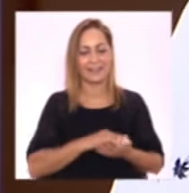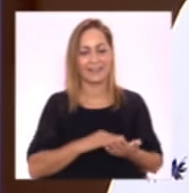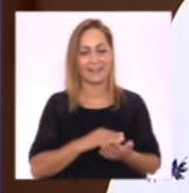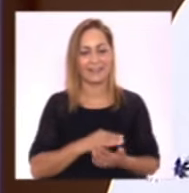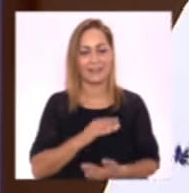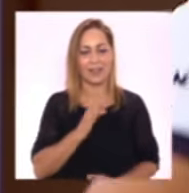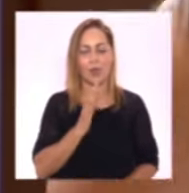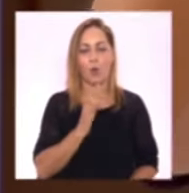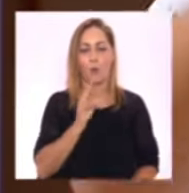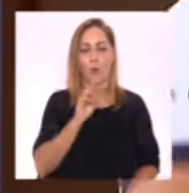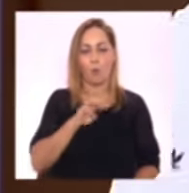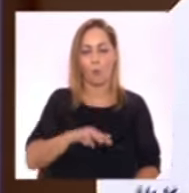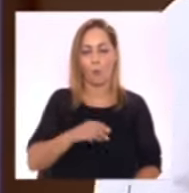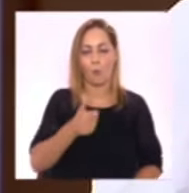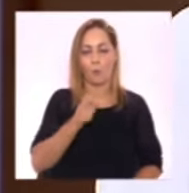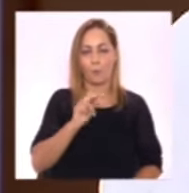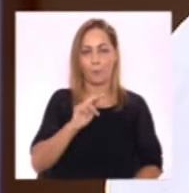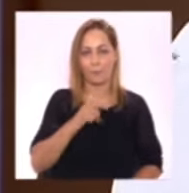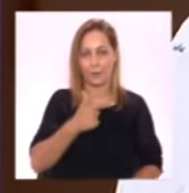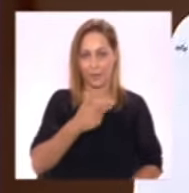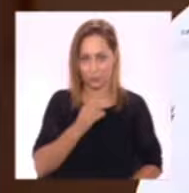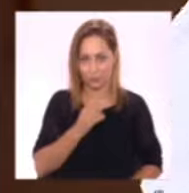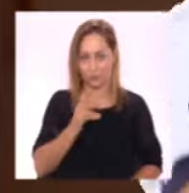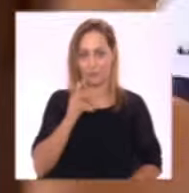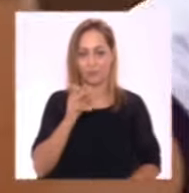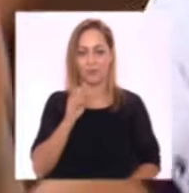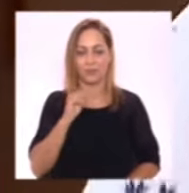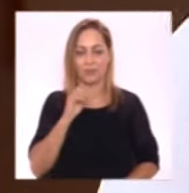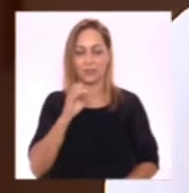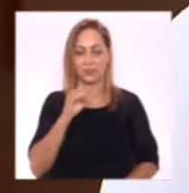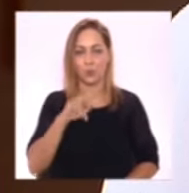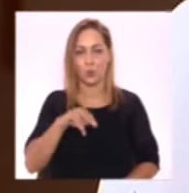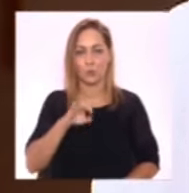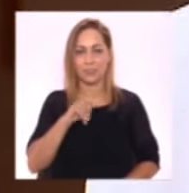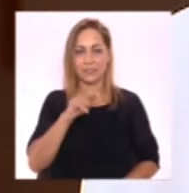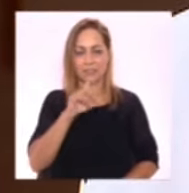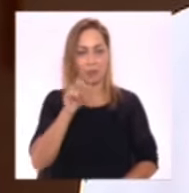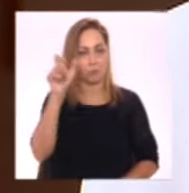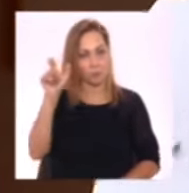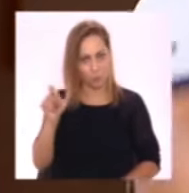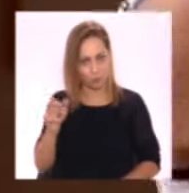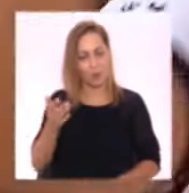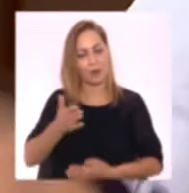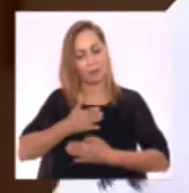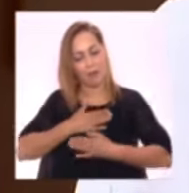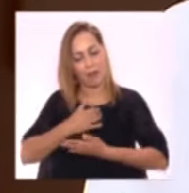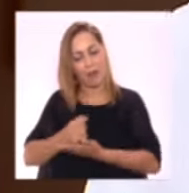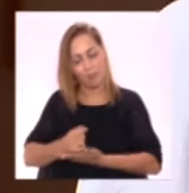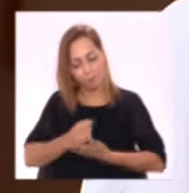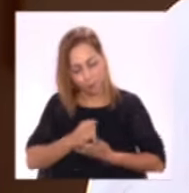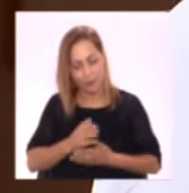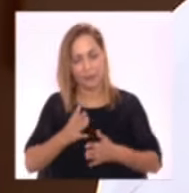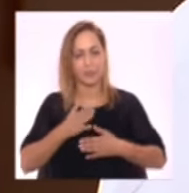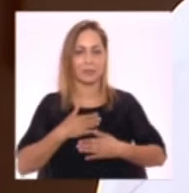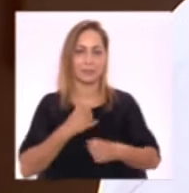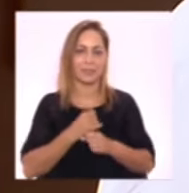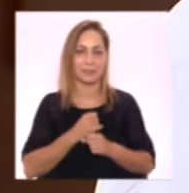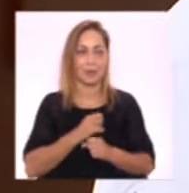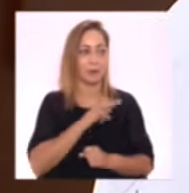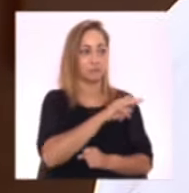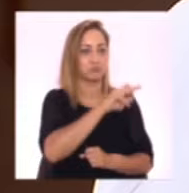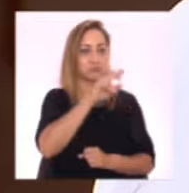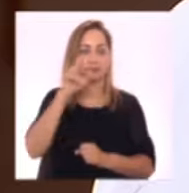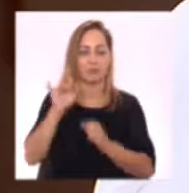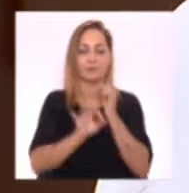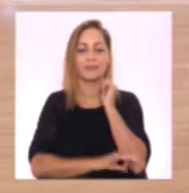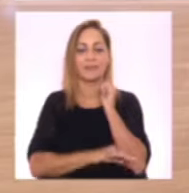Humberto Vasconcelos, que foi sempre um homem que me apoiou e sempre me deu trabalho por todas as freguesias muito da Madeira. Bem. Já sabes a